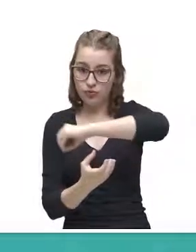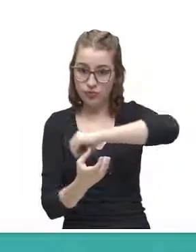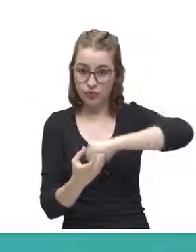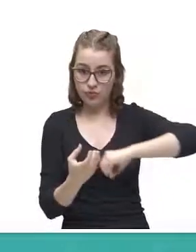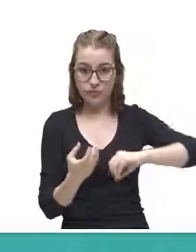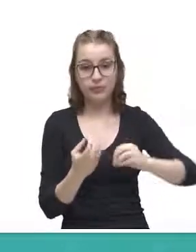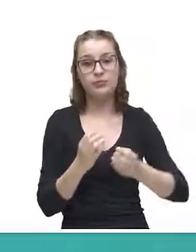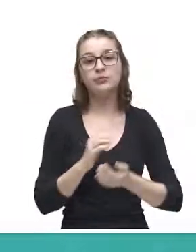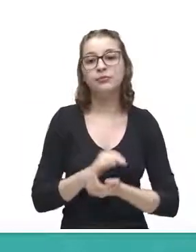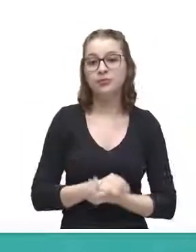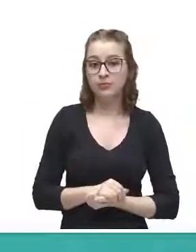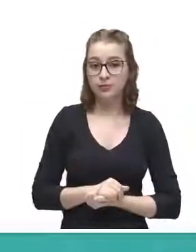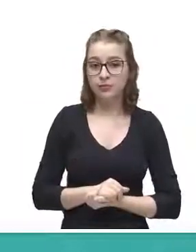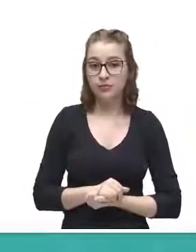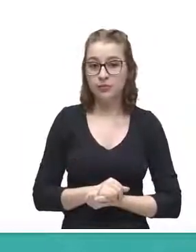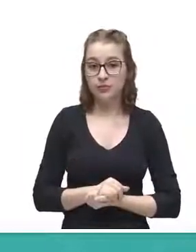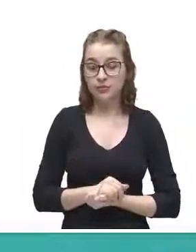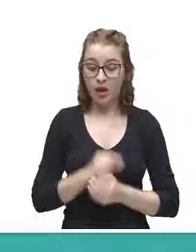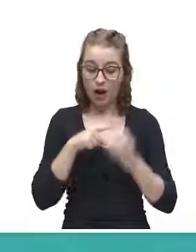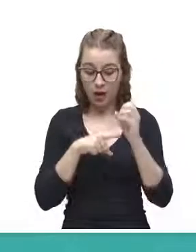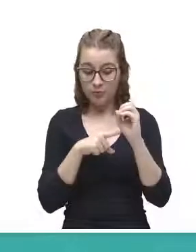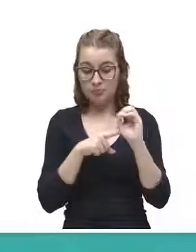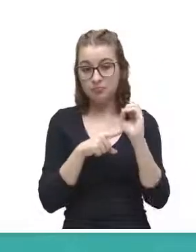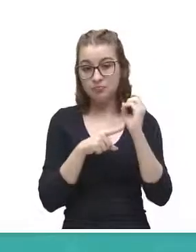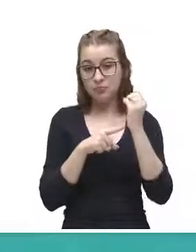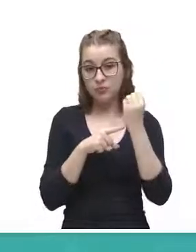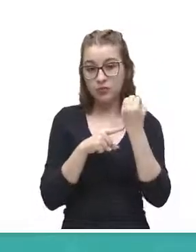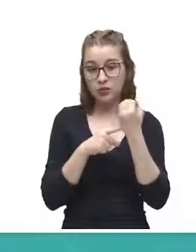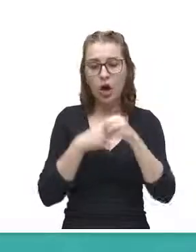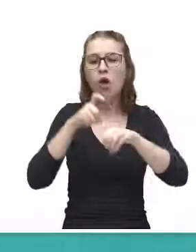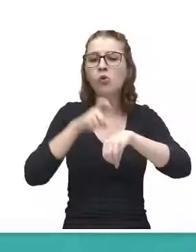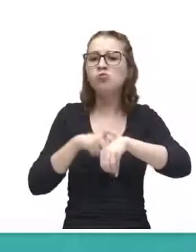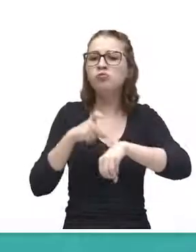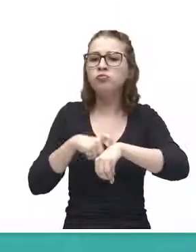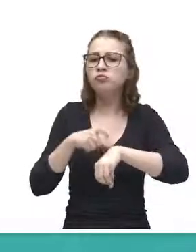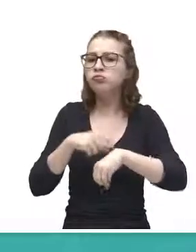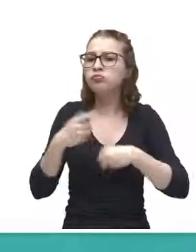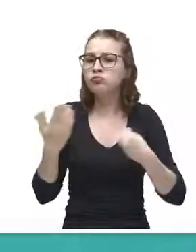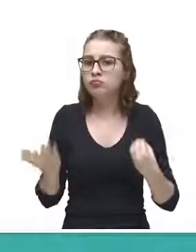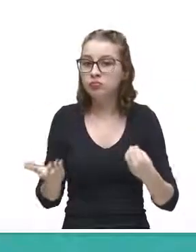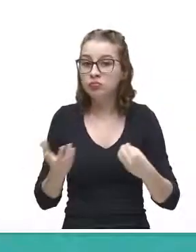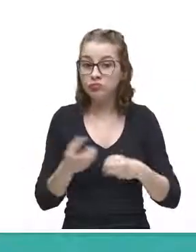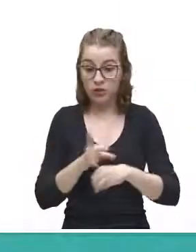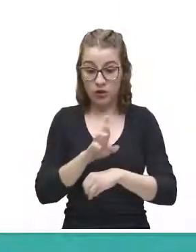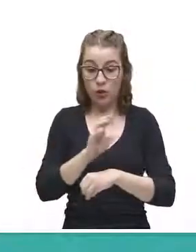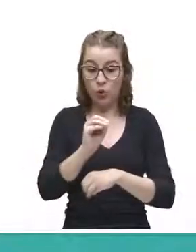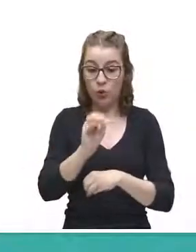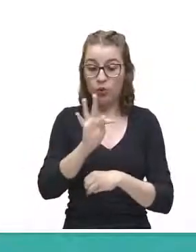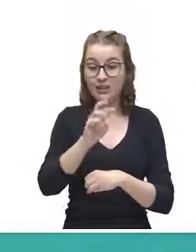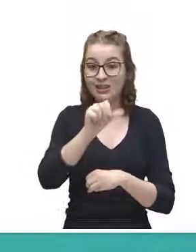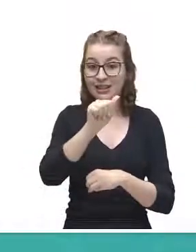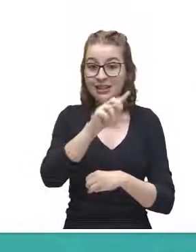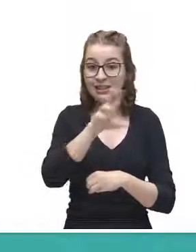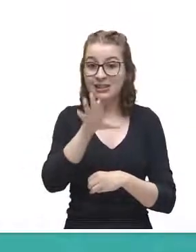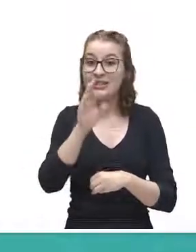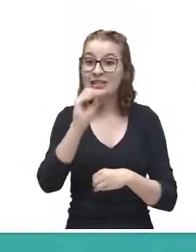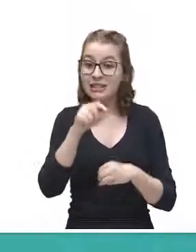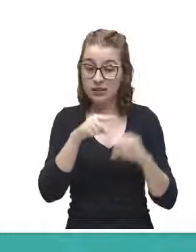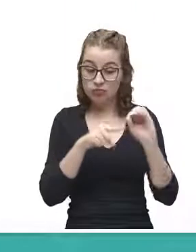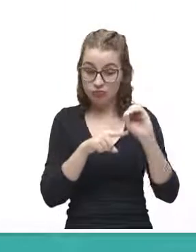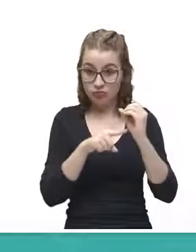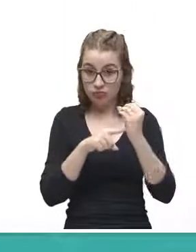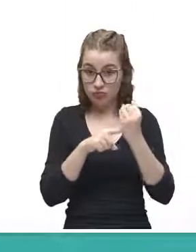observar da Terra ao redor do seu próprio eixo, não esqueçam, rotação vai ser do seu próprio eixo, vai